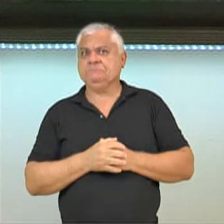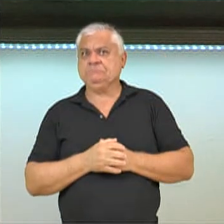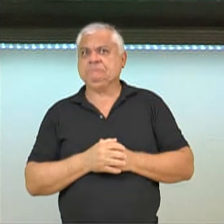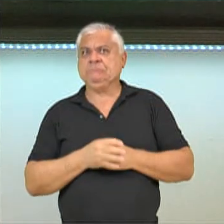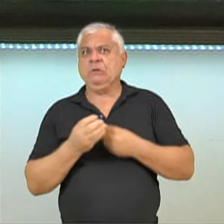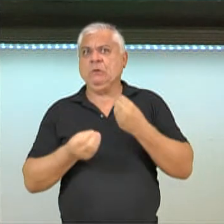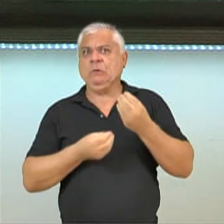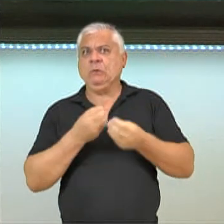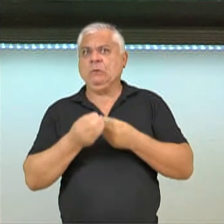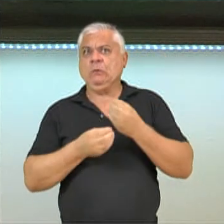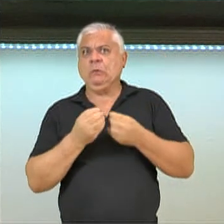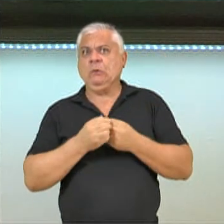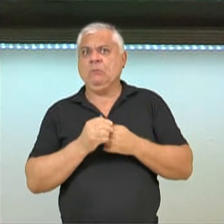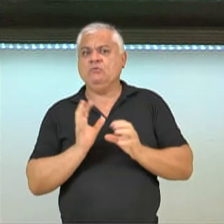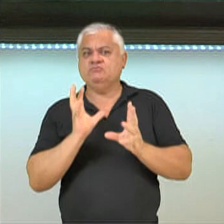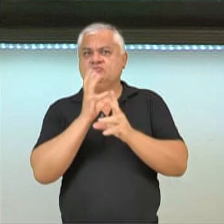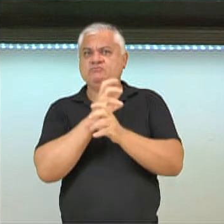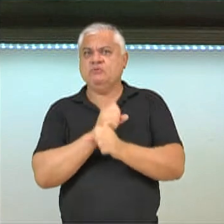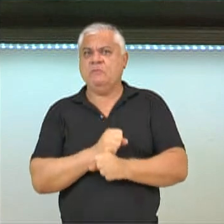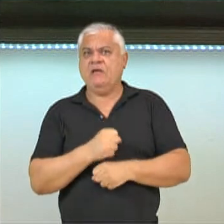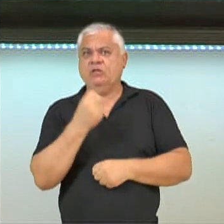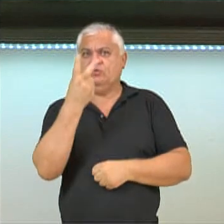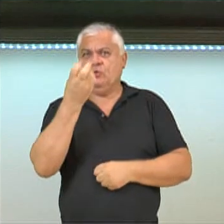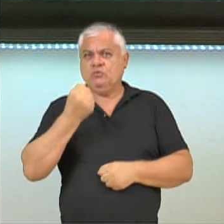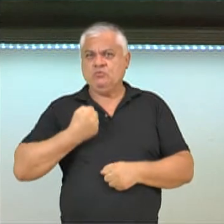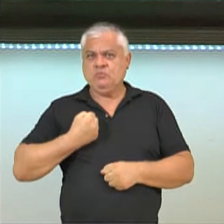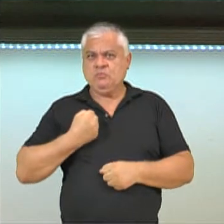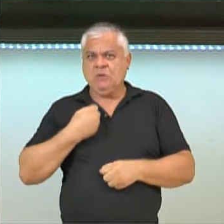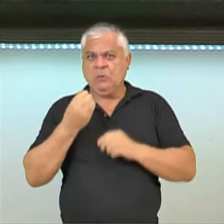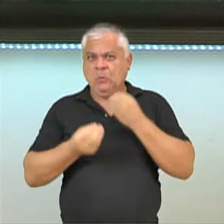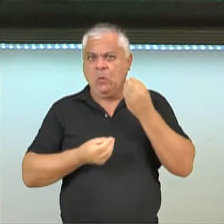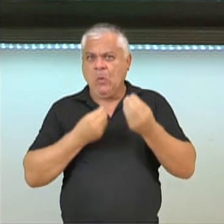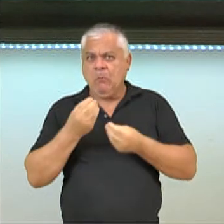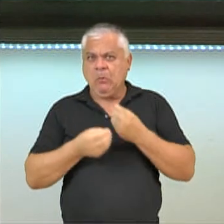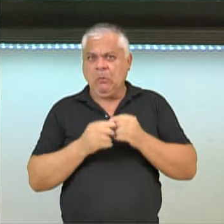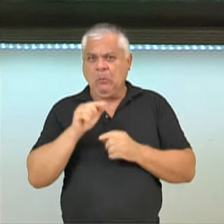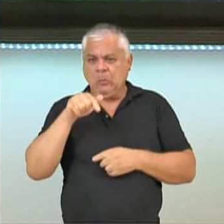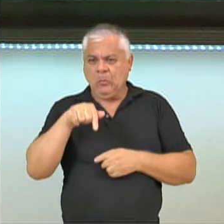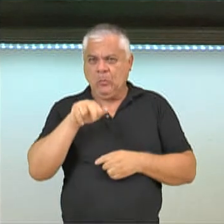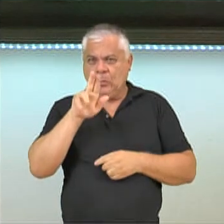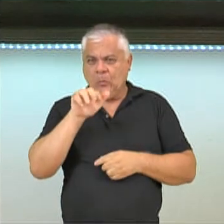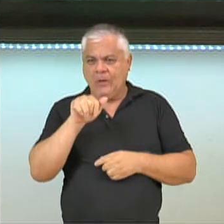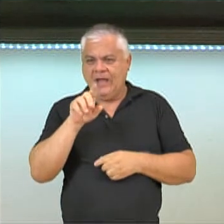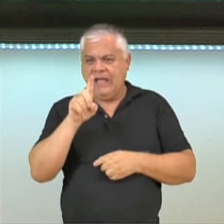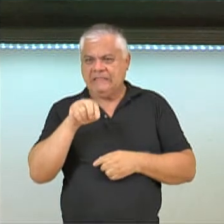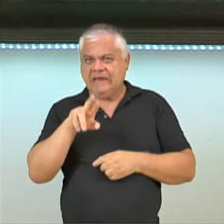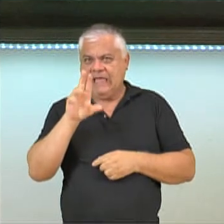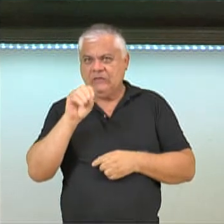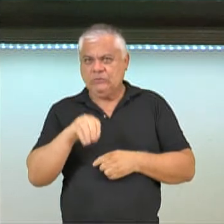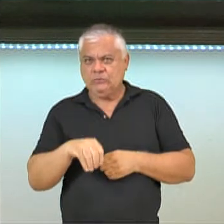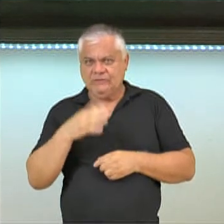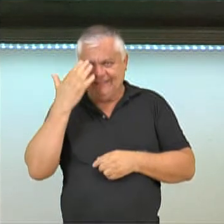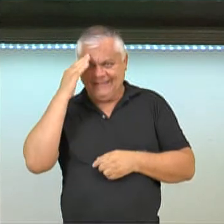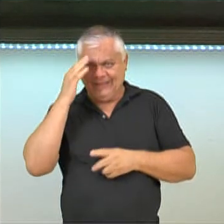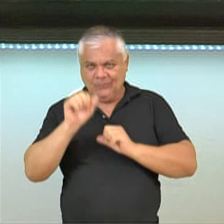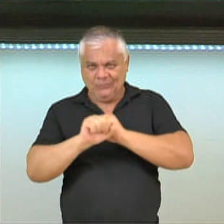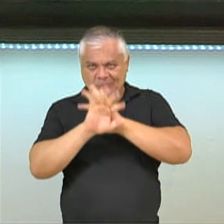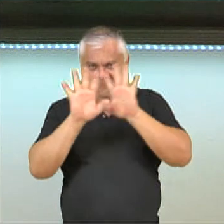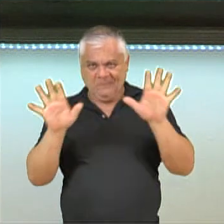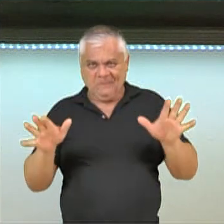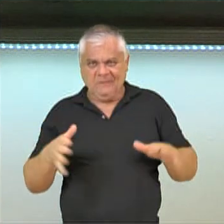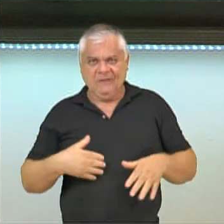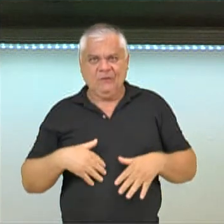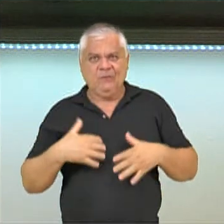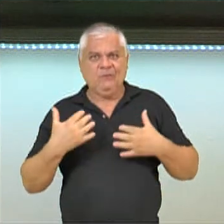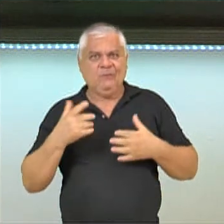da soma de dois termos. Entendeu tudo já, né? Podemos finalizar a aula? Não, né? Vamos trabalhar um pouquinho para você ver que não